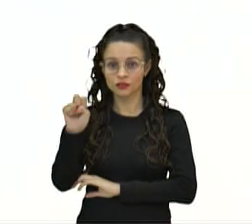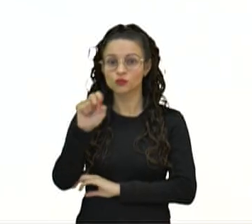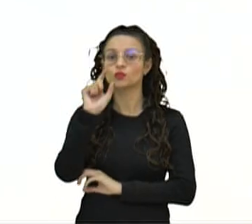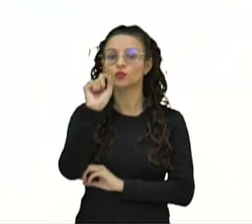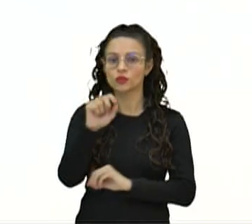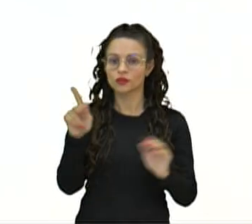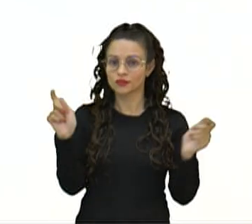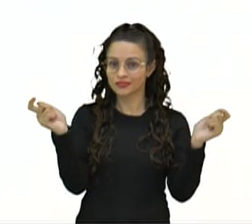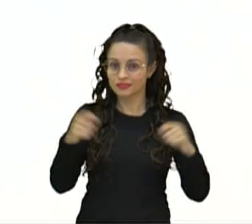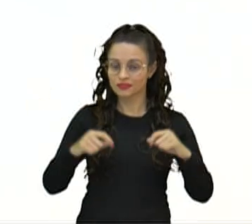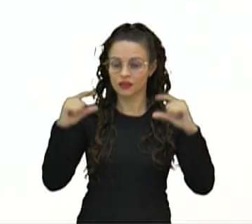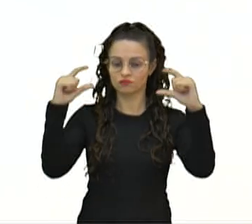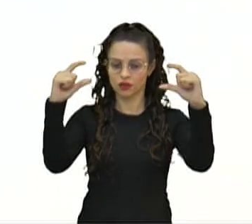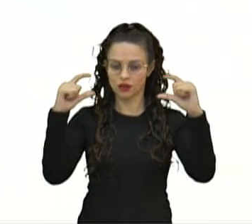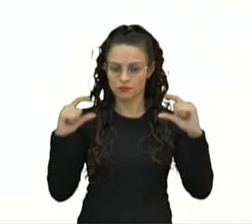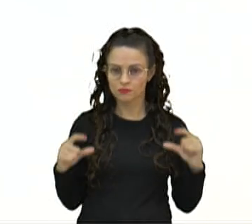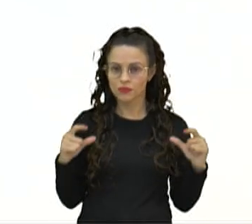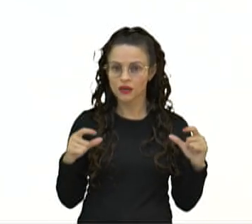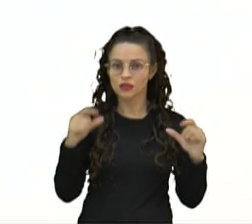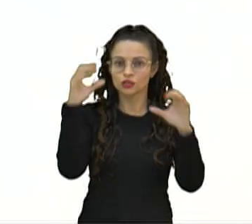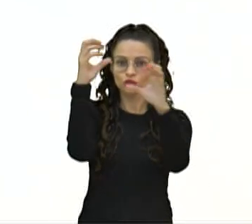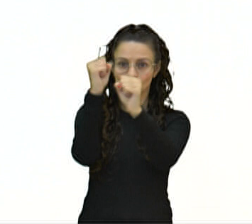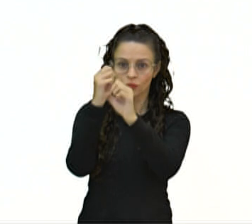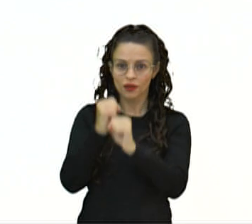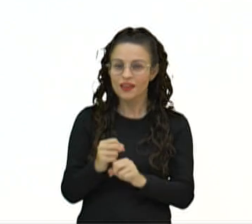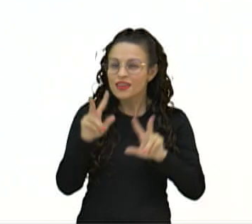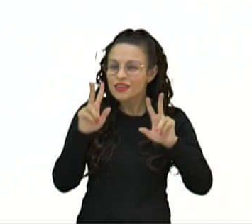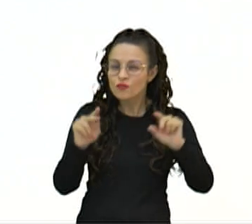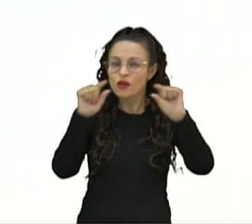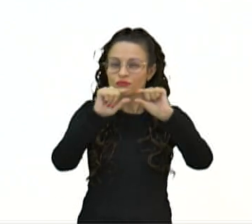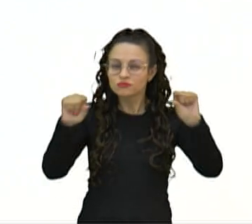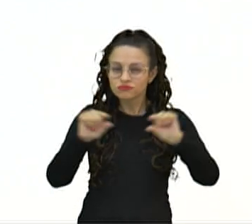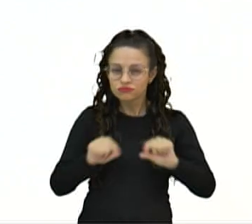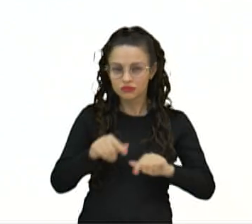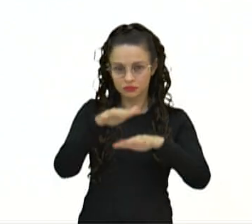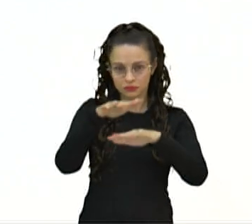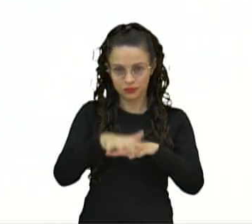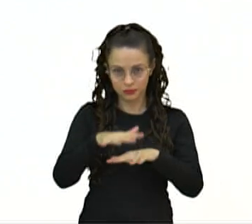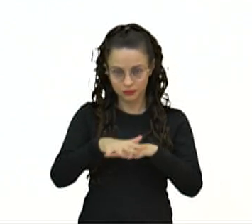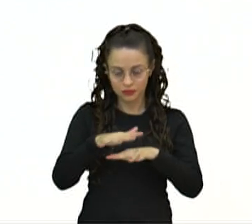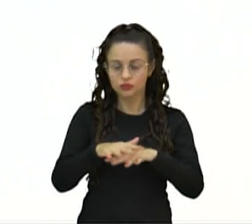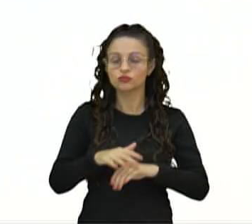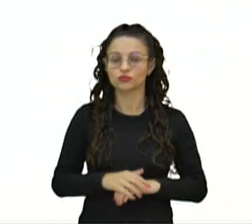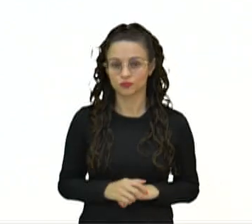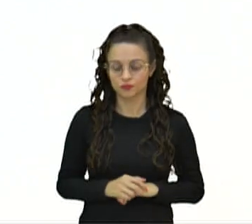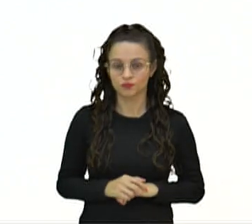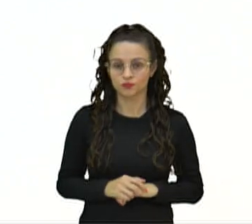somar as equações termoquímicas como se elas fossem equações matemáticas.